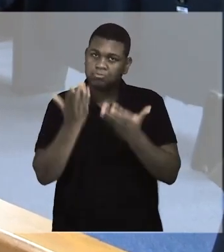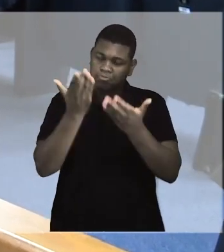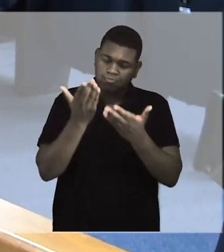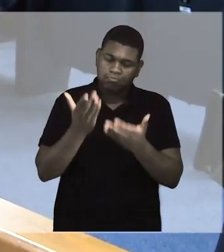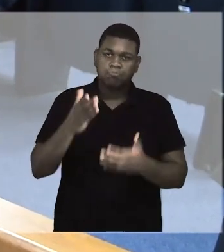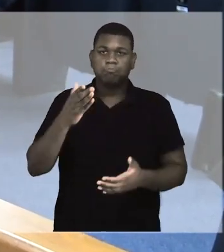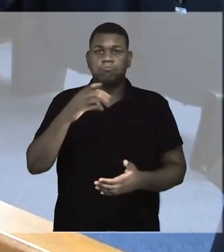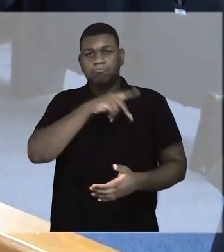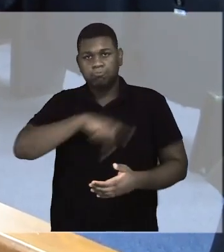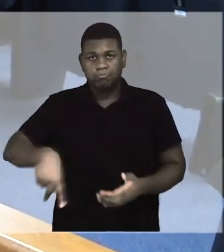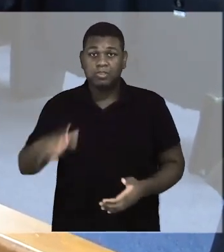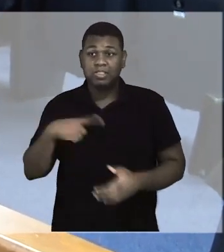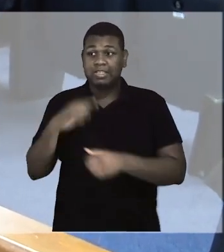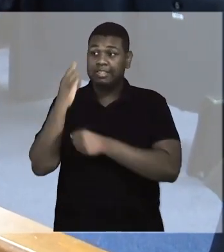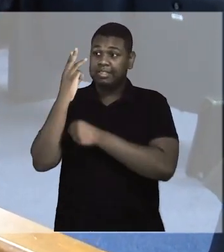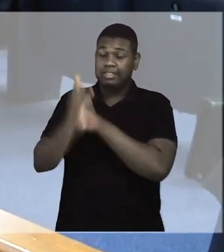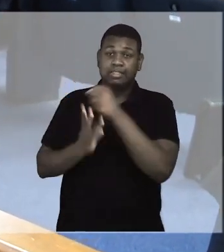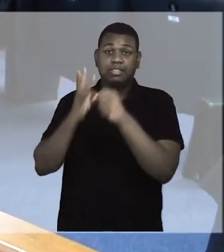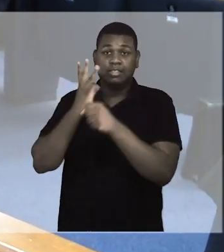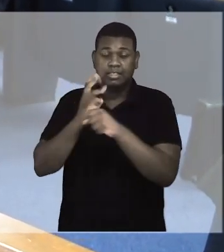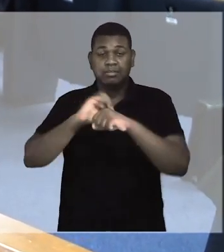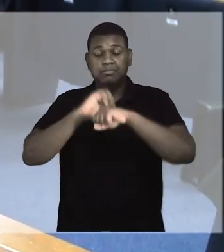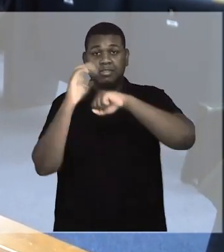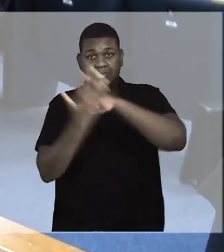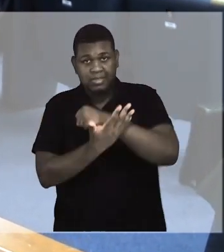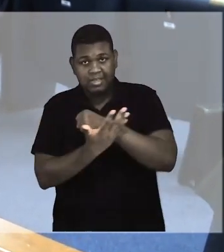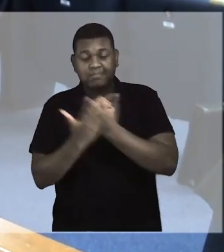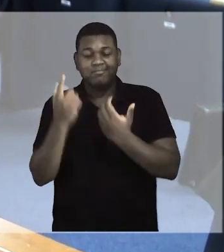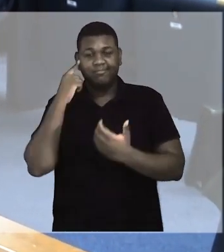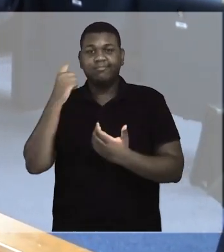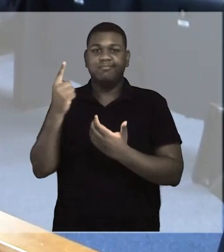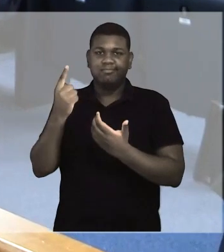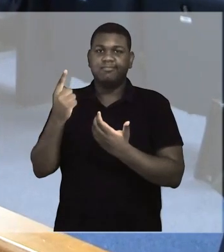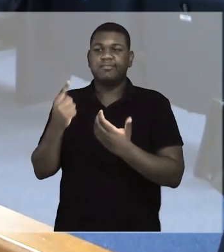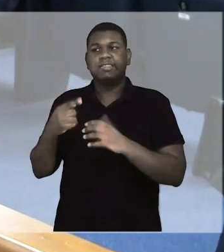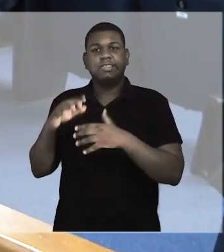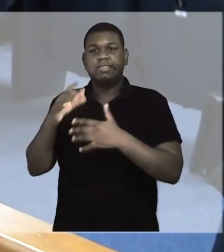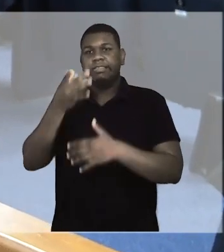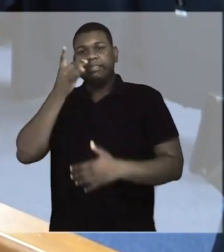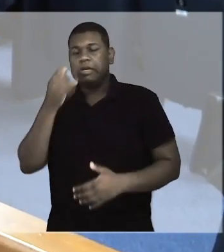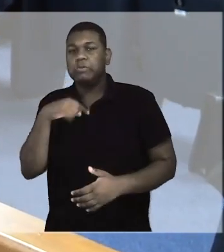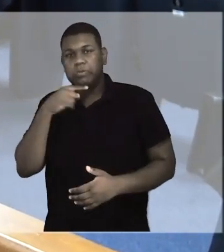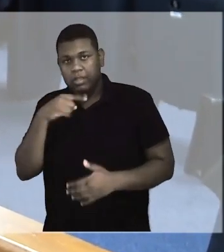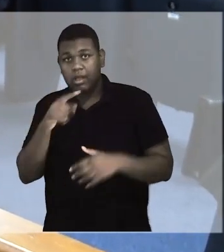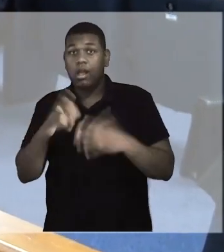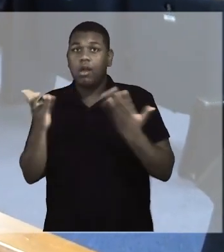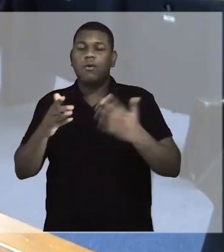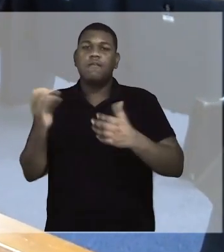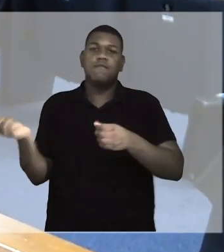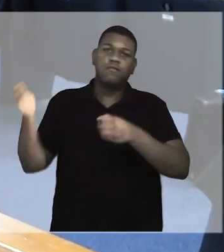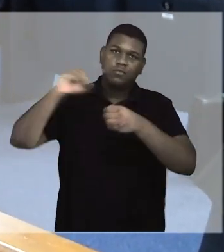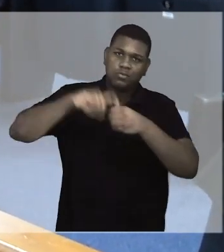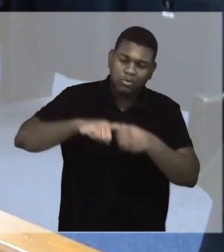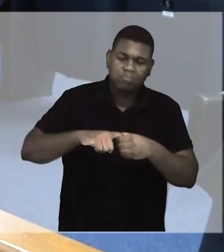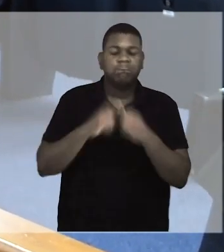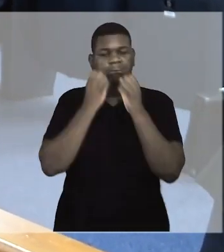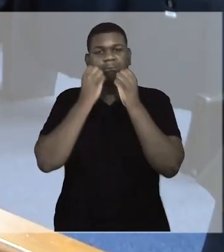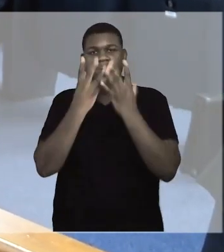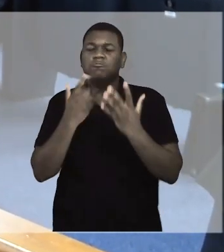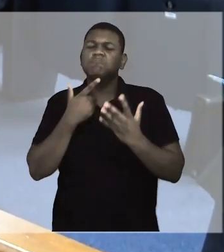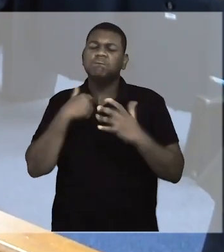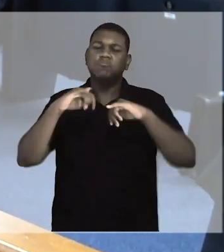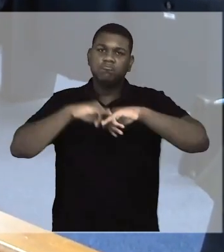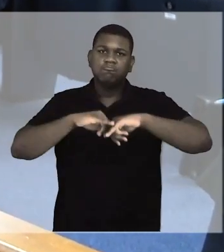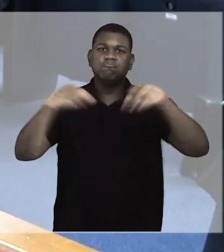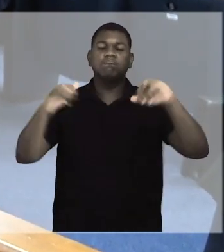nobres colegas, é uma alegria enorme vir à presença de Vossa Excelência, senhor presidente. Após 3 anos de pandemia, essa é a minha primeira sustentação presencial